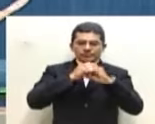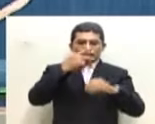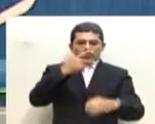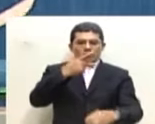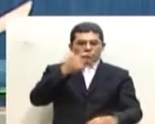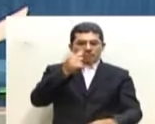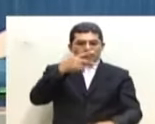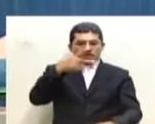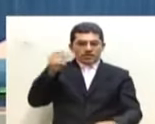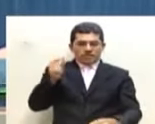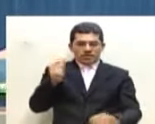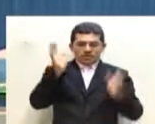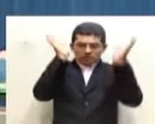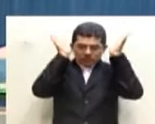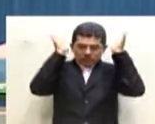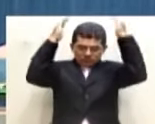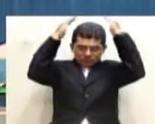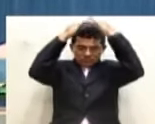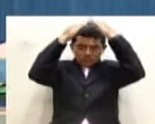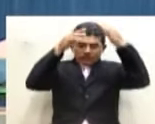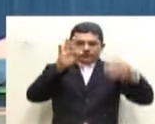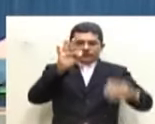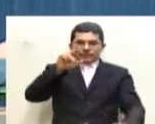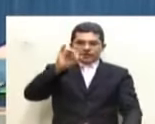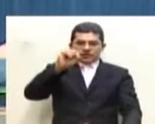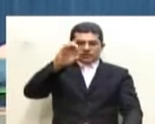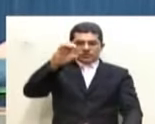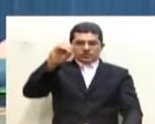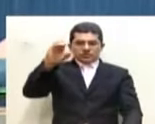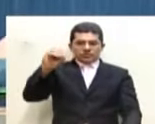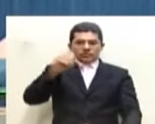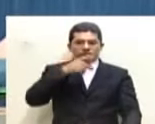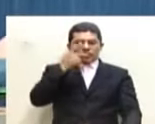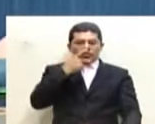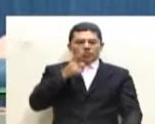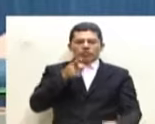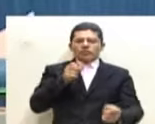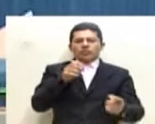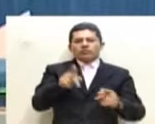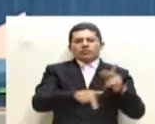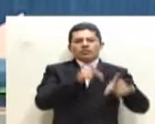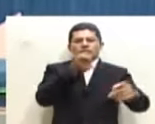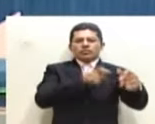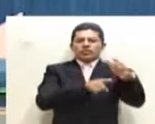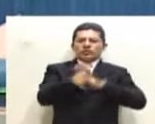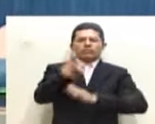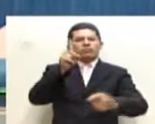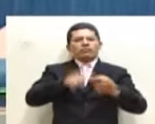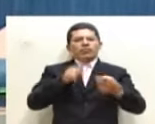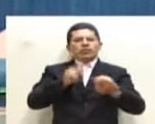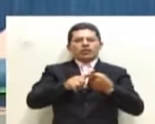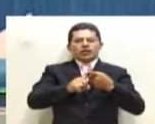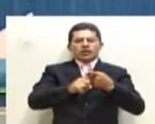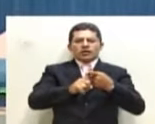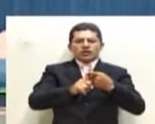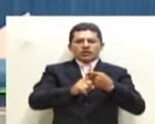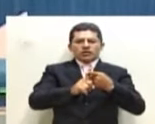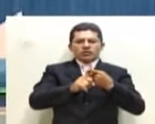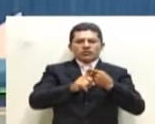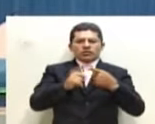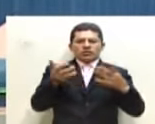Francisco disse, quando questionado por que as mudanças na Cúria Romana não eram com a